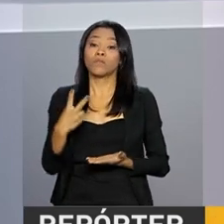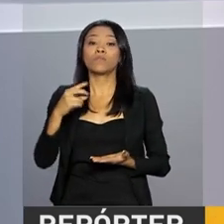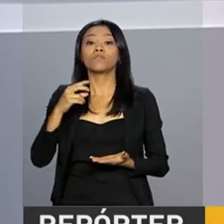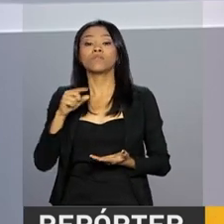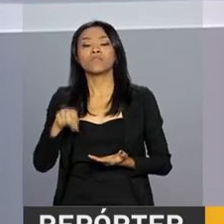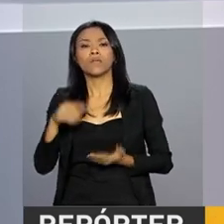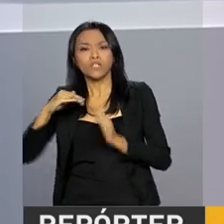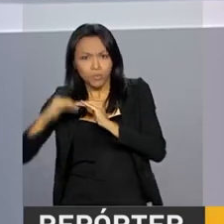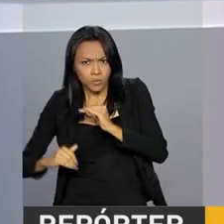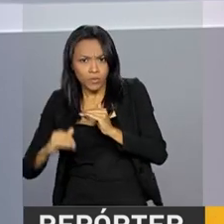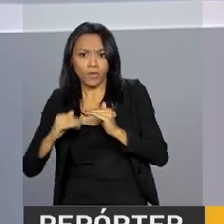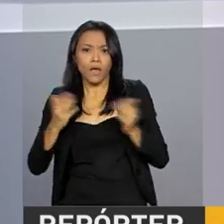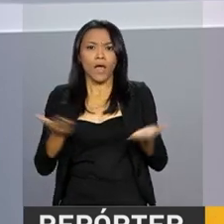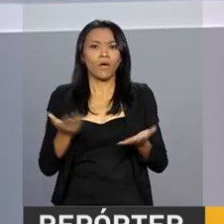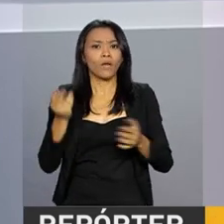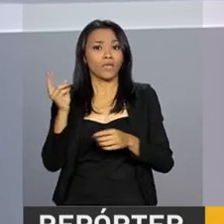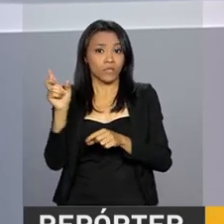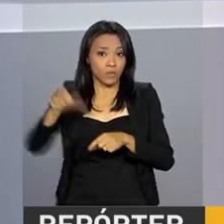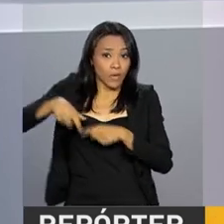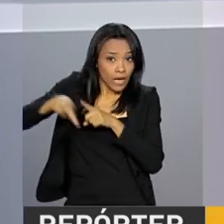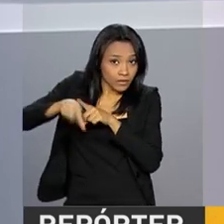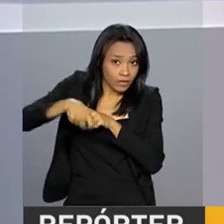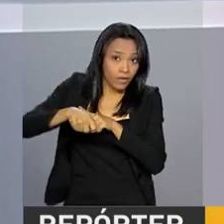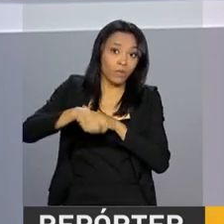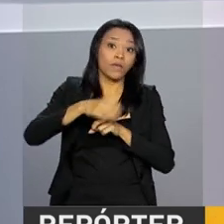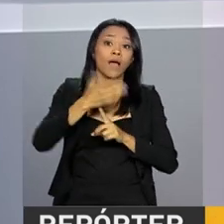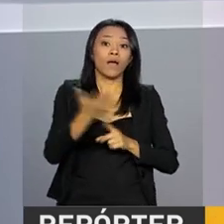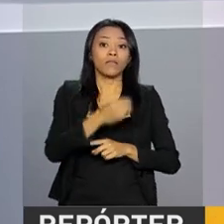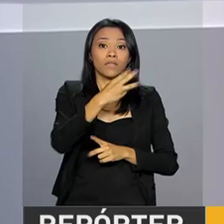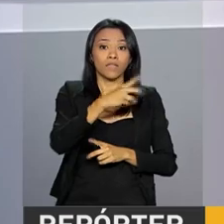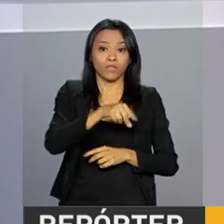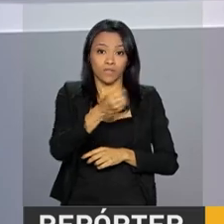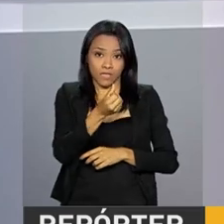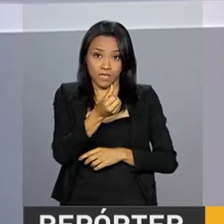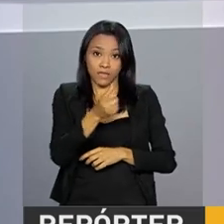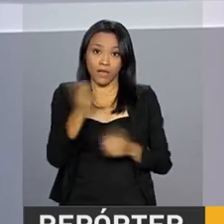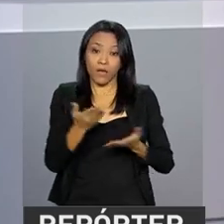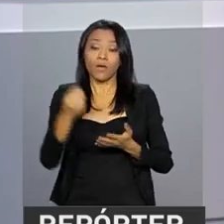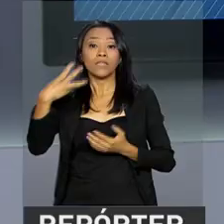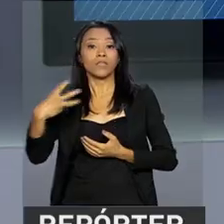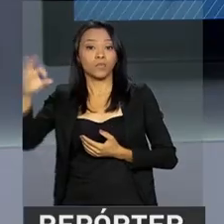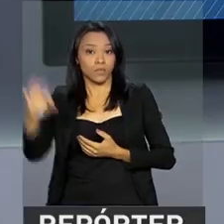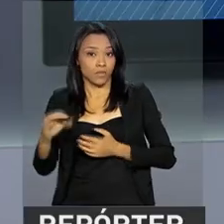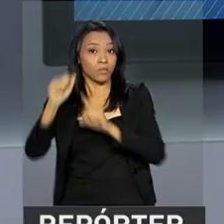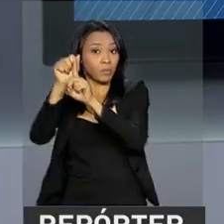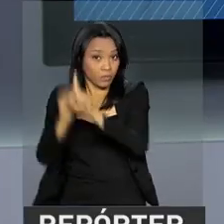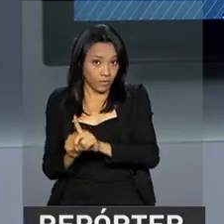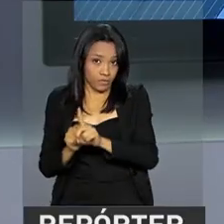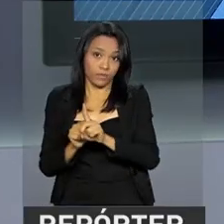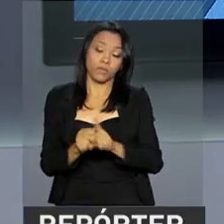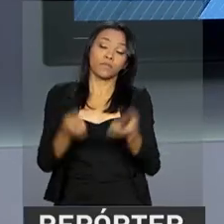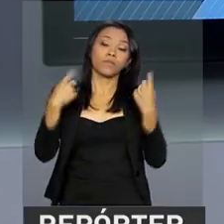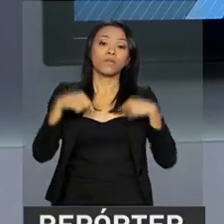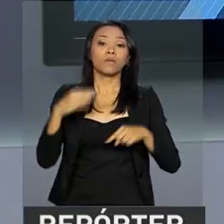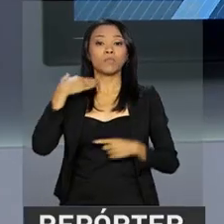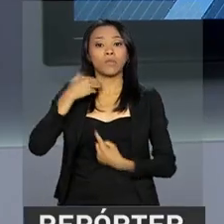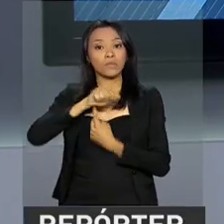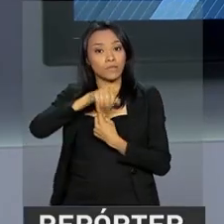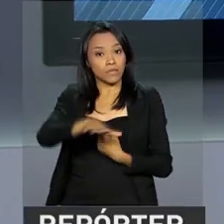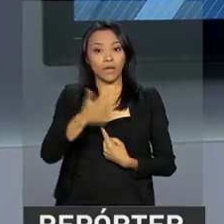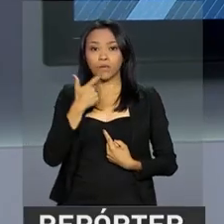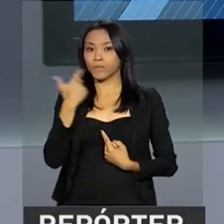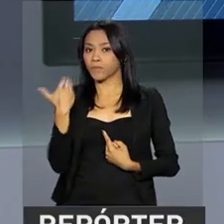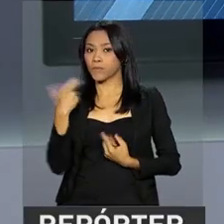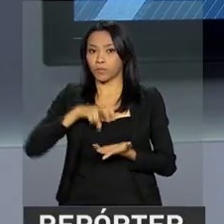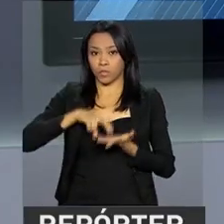cartão de crédito a taxa passa de 3,06 para 3% ao mês o banco central divulgou